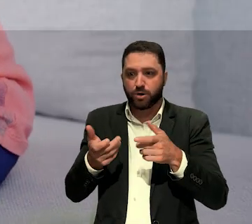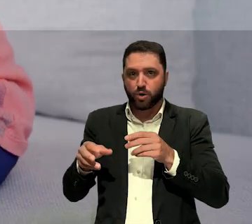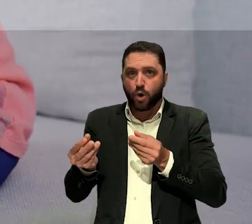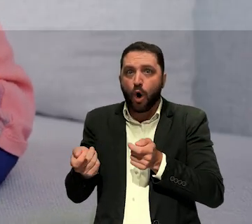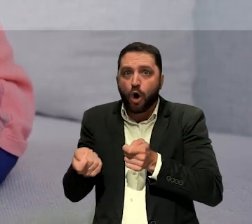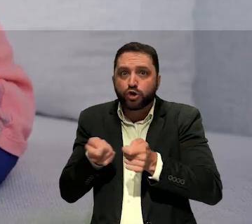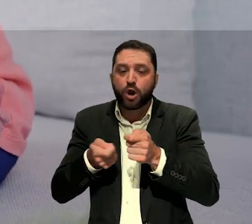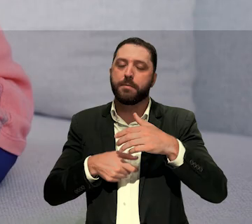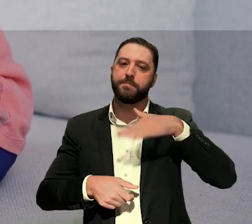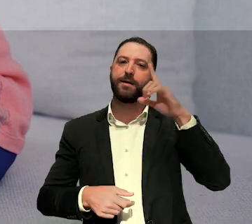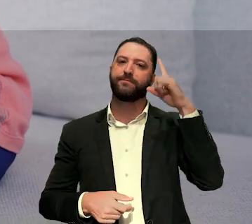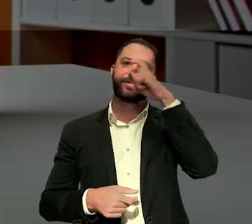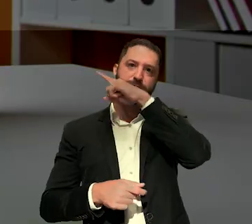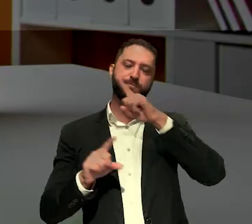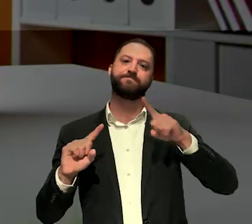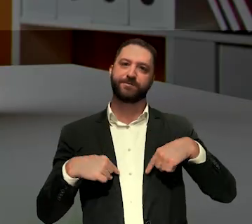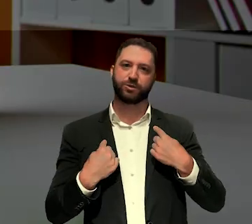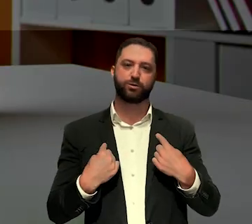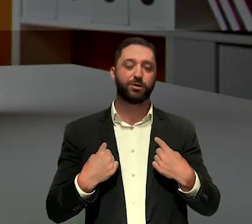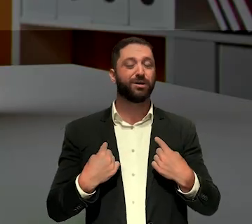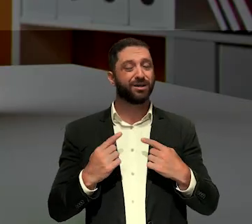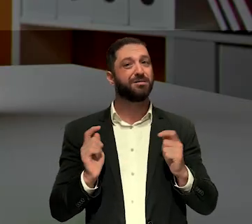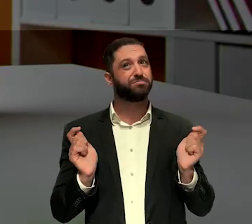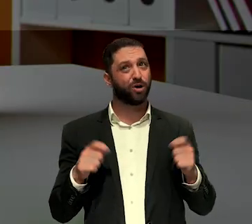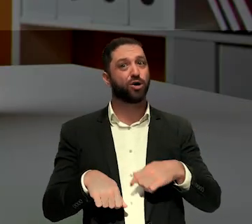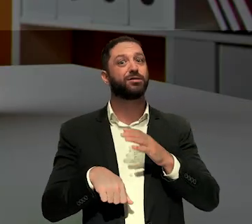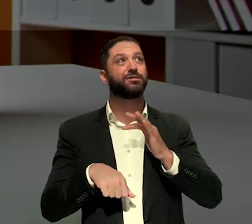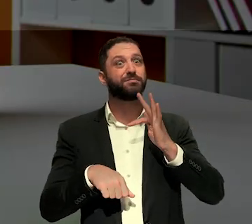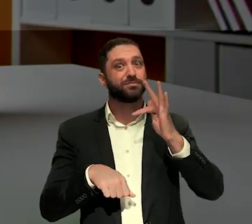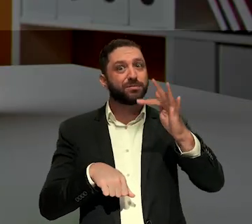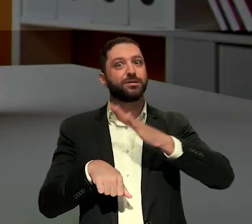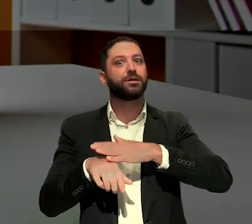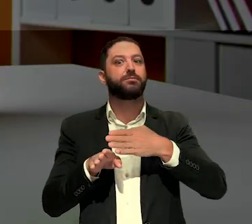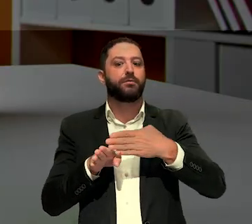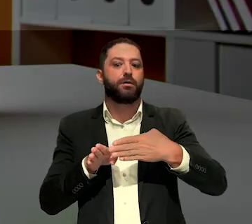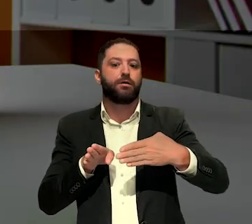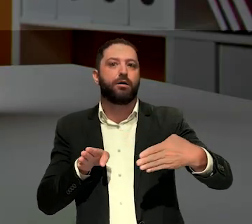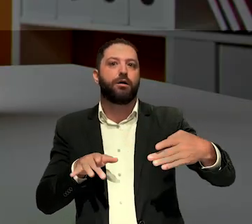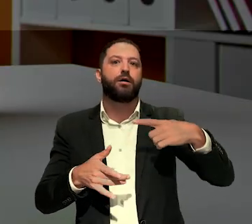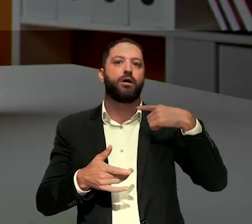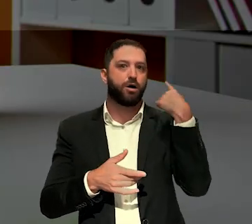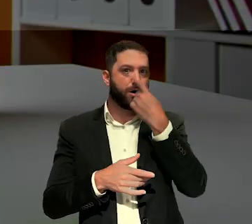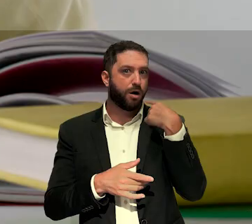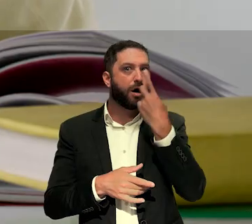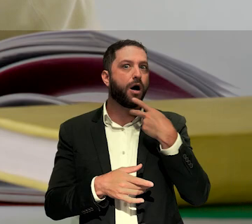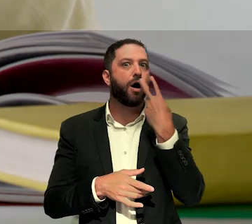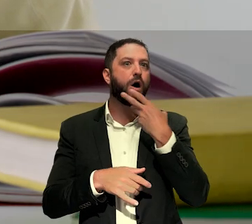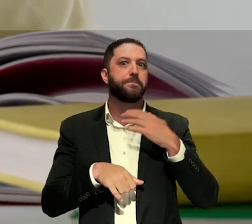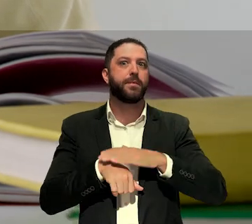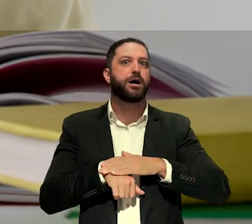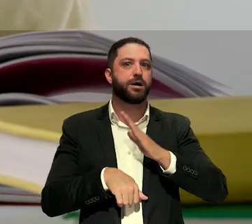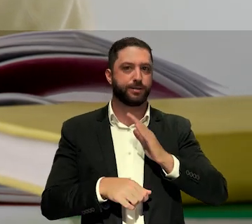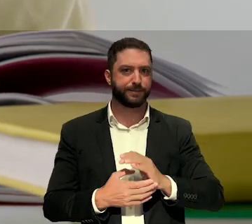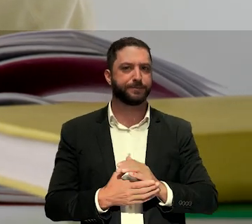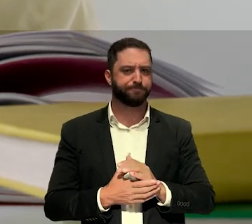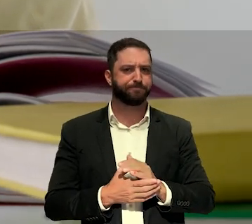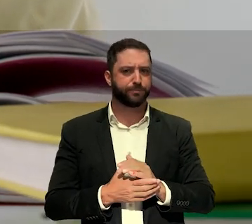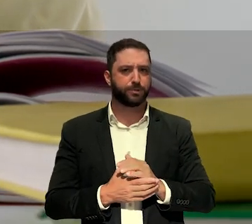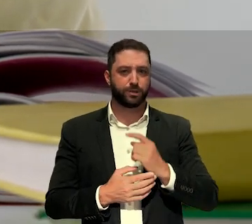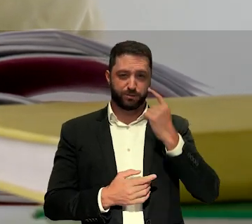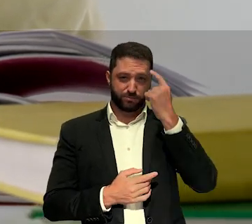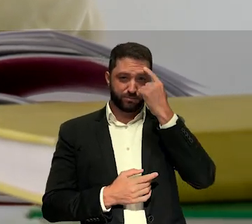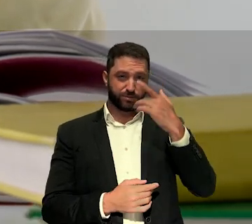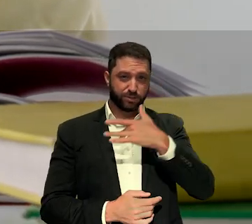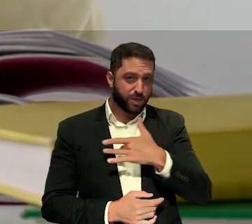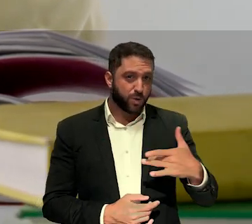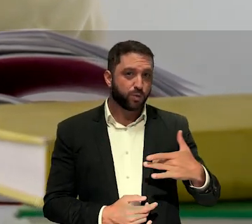muito mais desafiador. E a tendência é que o tempo aumente, e muito. As orientações para a saúde física